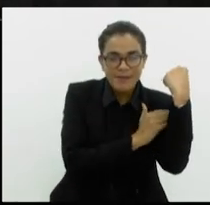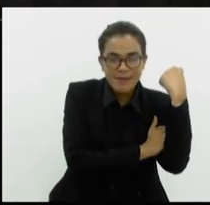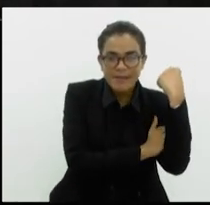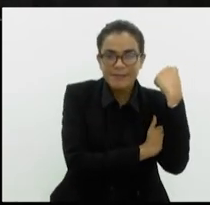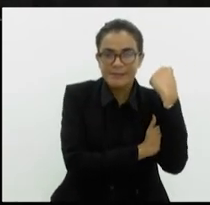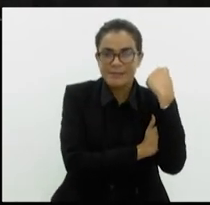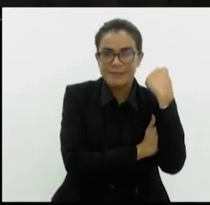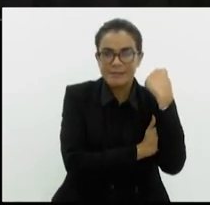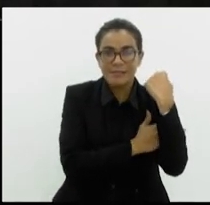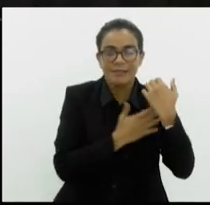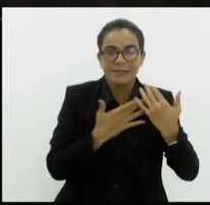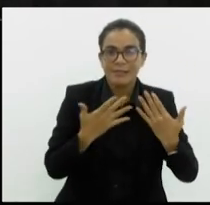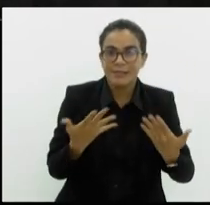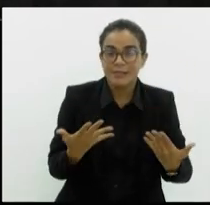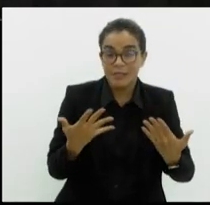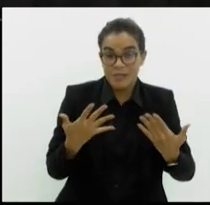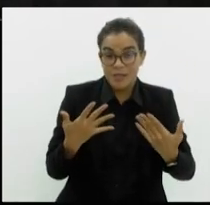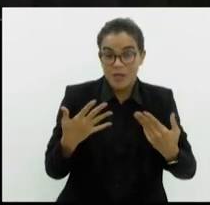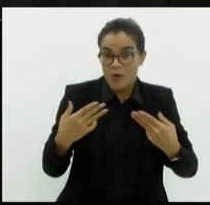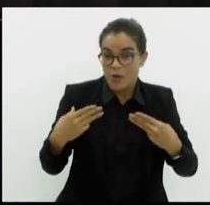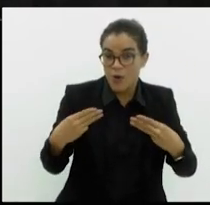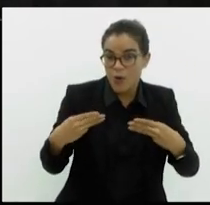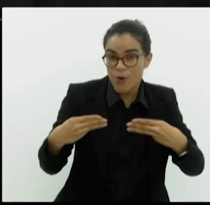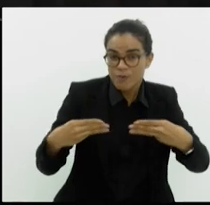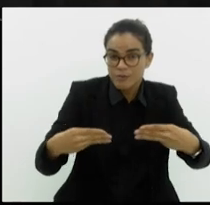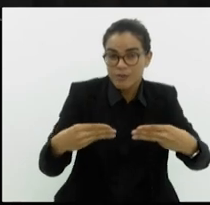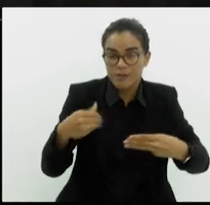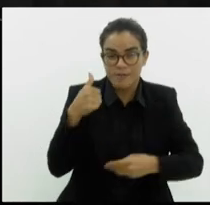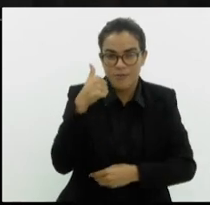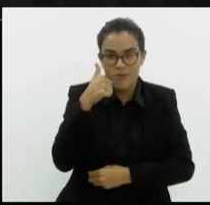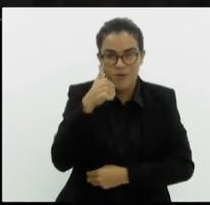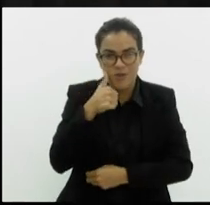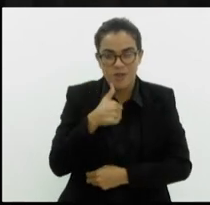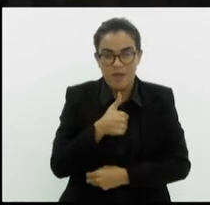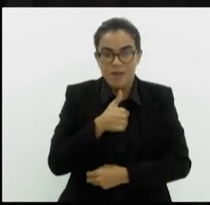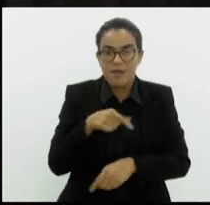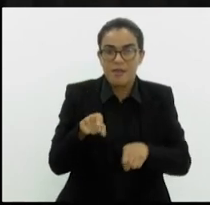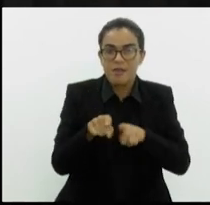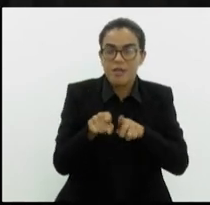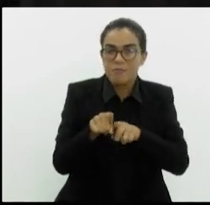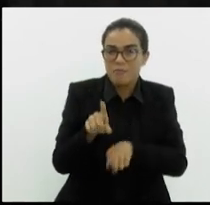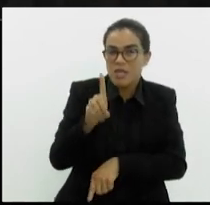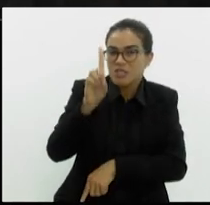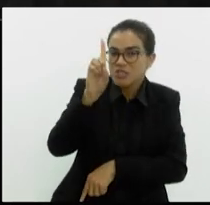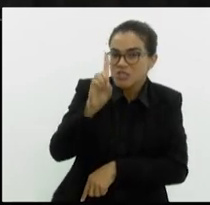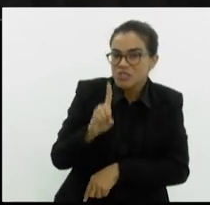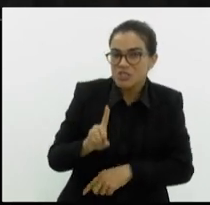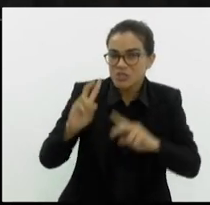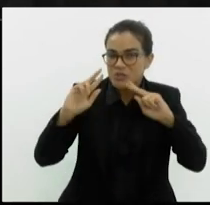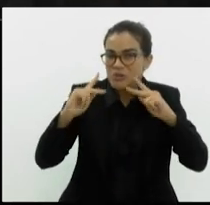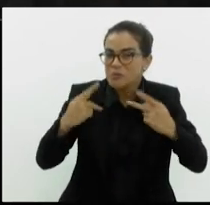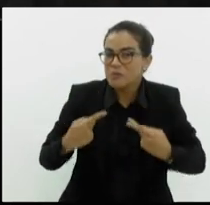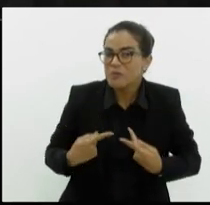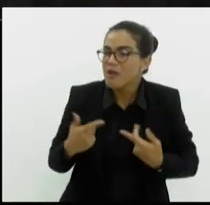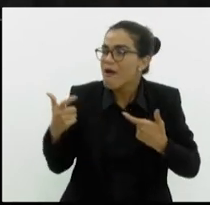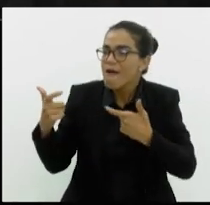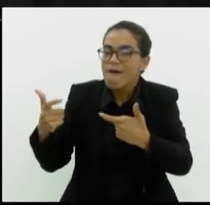a manifestação do Ministério da Mulher, a manifestação dos direitos humanos, o Silvio Almeida, cadê?